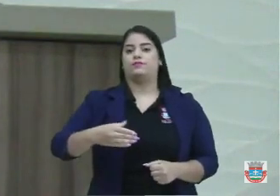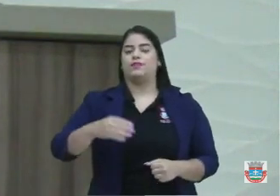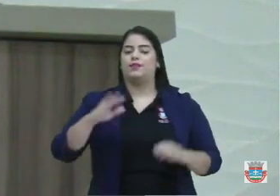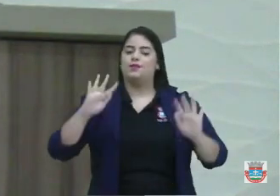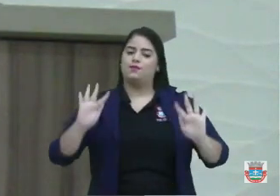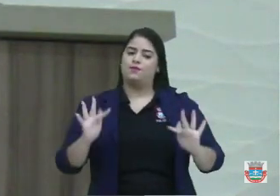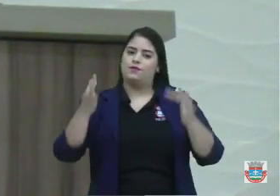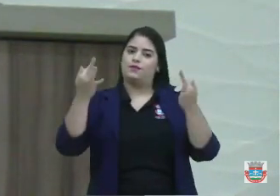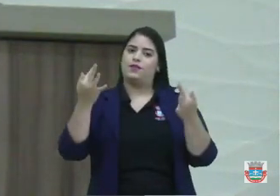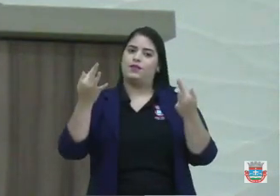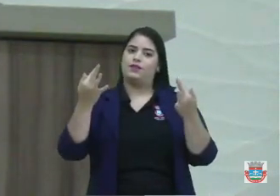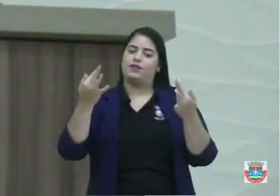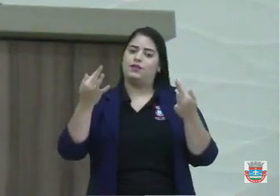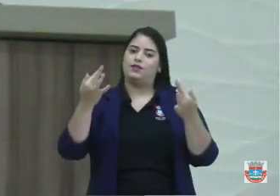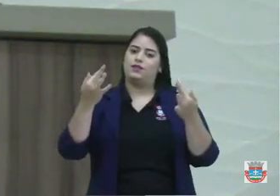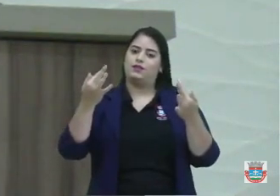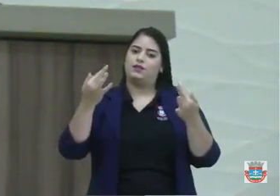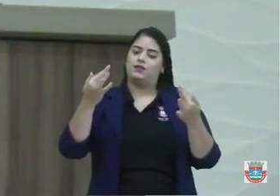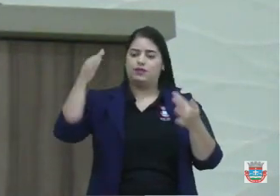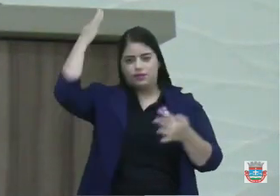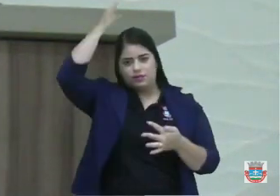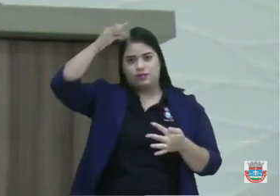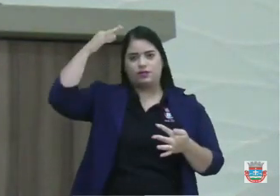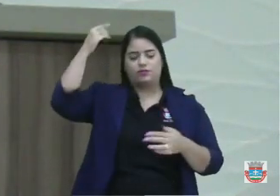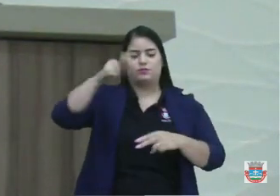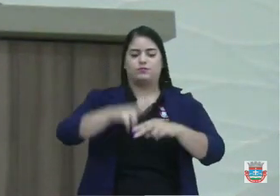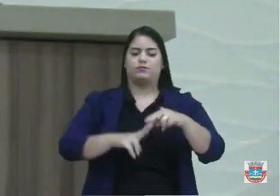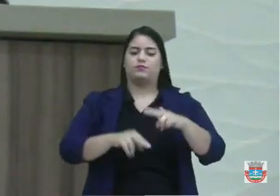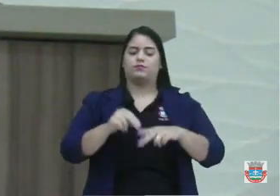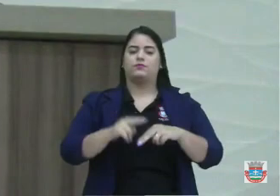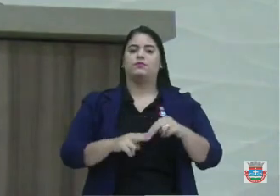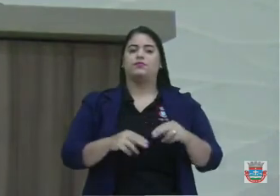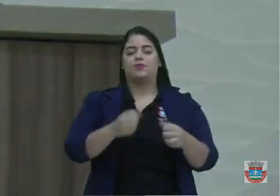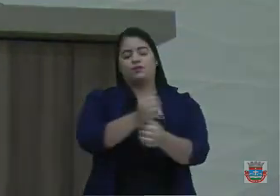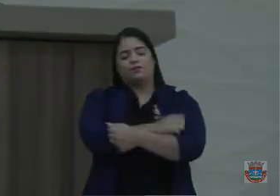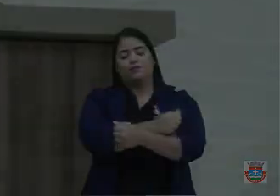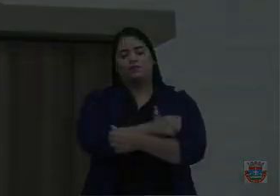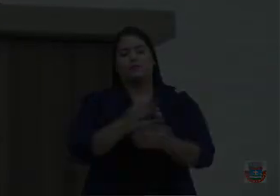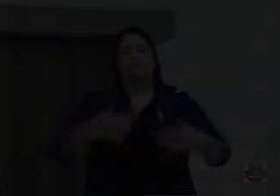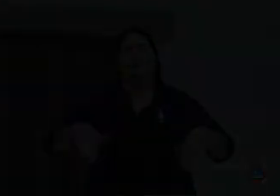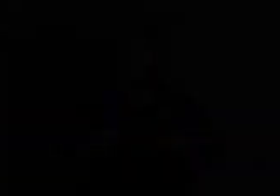João a todos os sambentenses, que Deus abençoe grandemente e um abraço a todos.